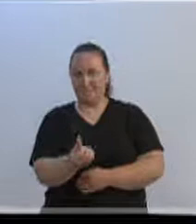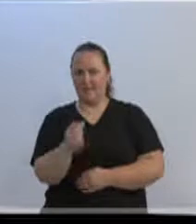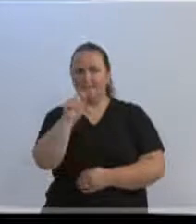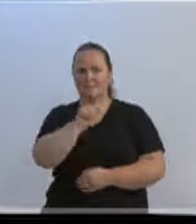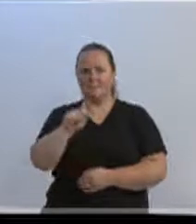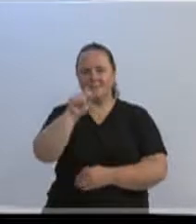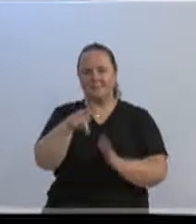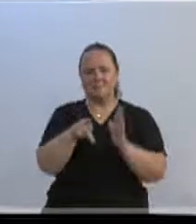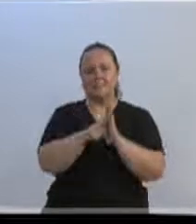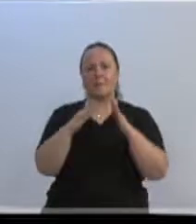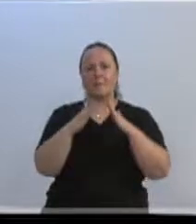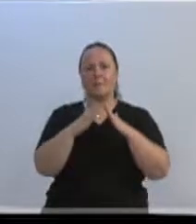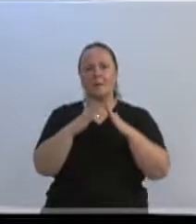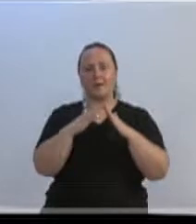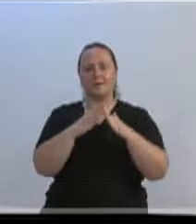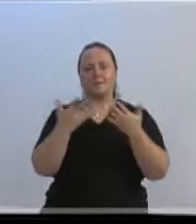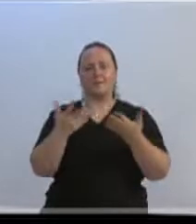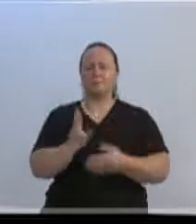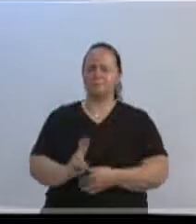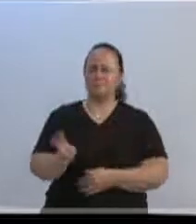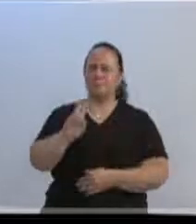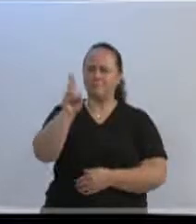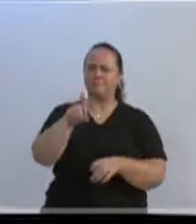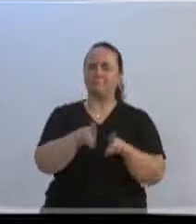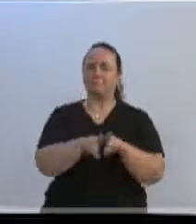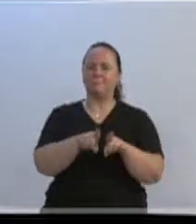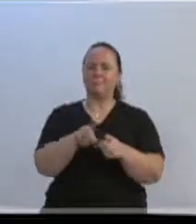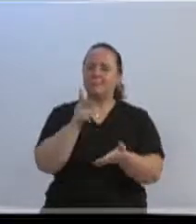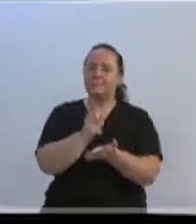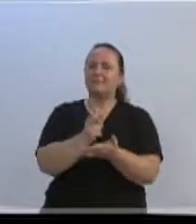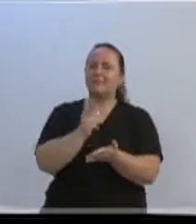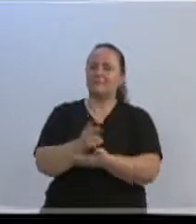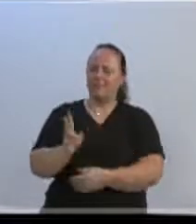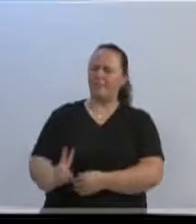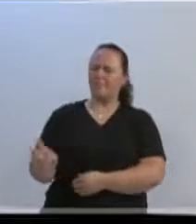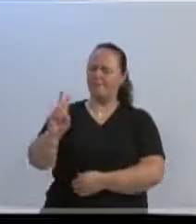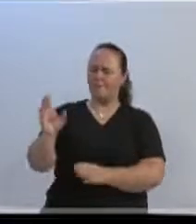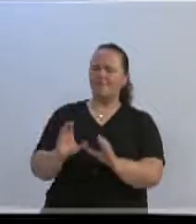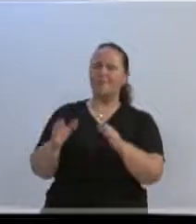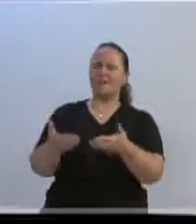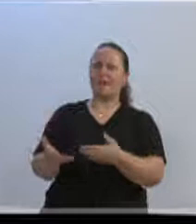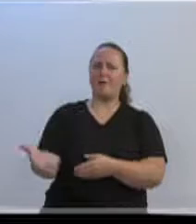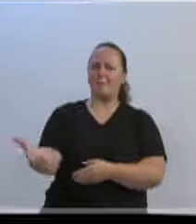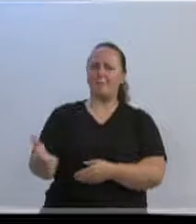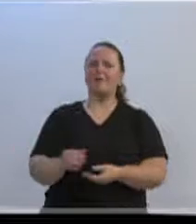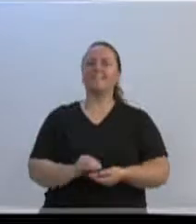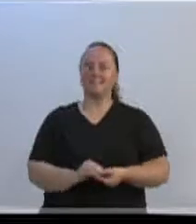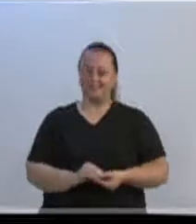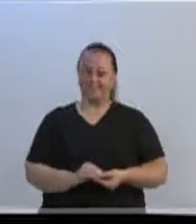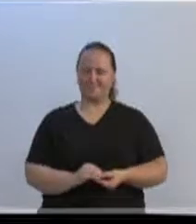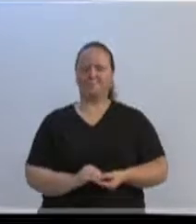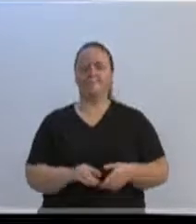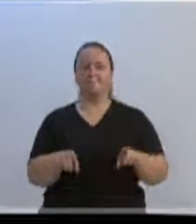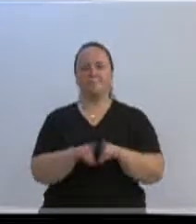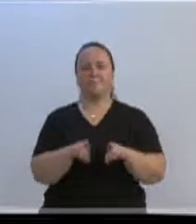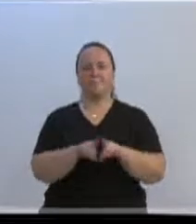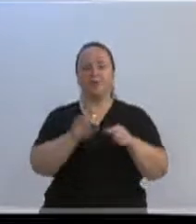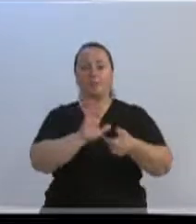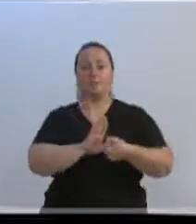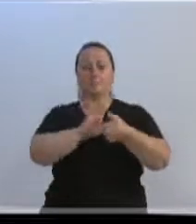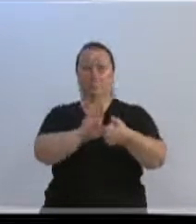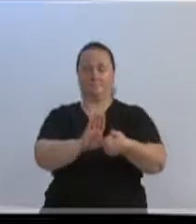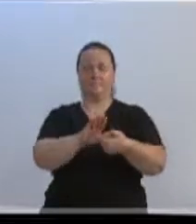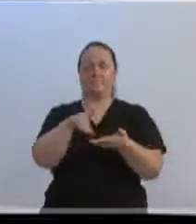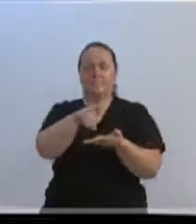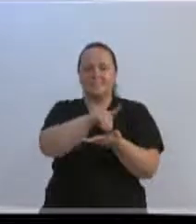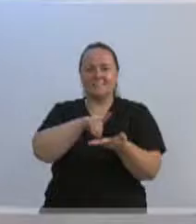lá trabalhando por sua comunidade a gente valoriza que também sempre valorizamos o trabalho das associações de moradores também queria que destacar o novo cd do